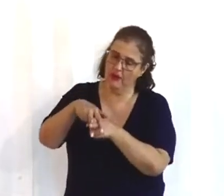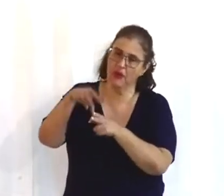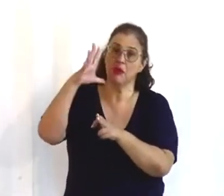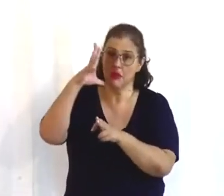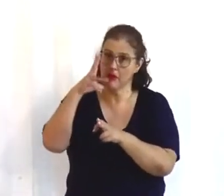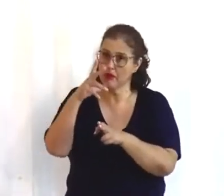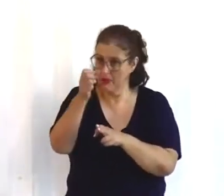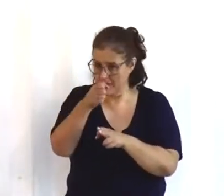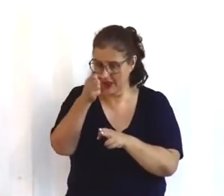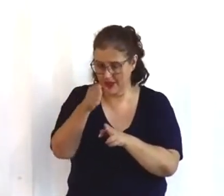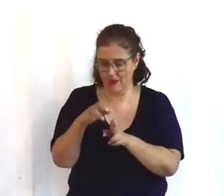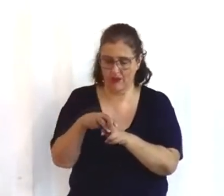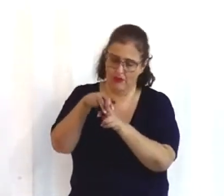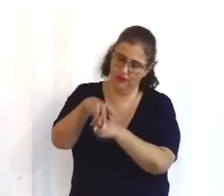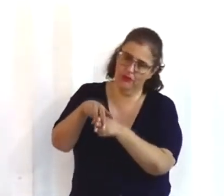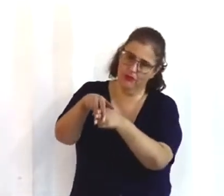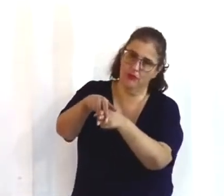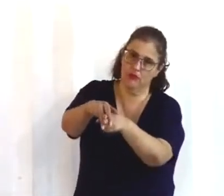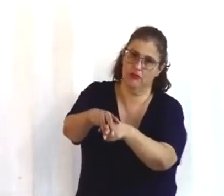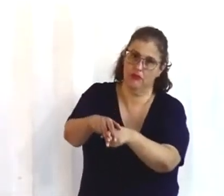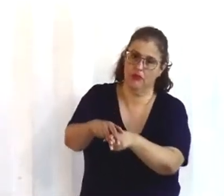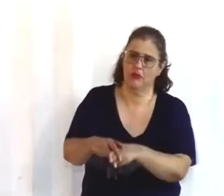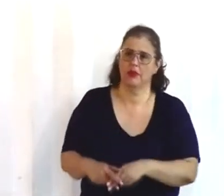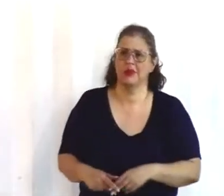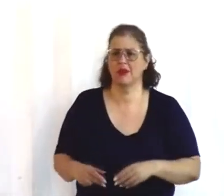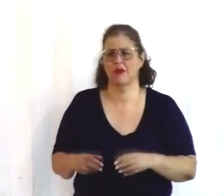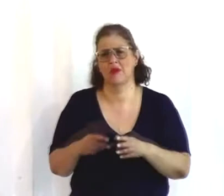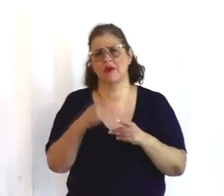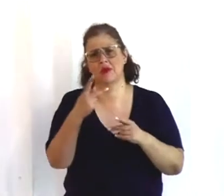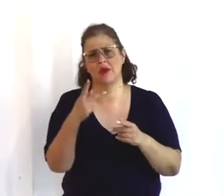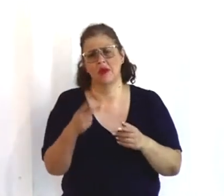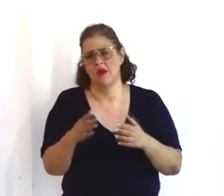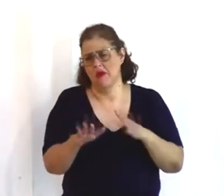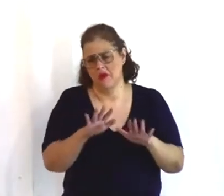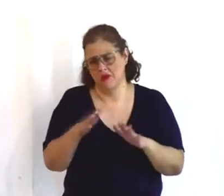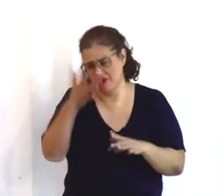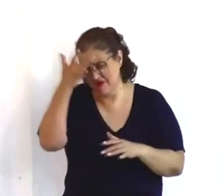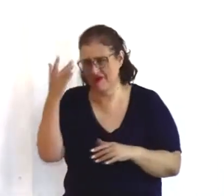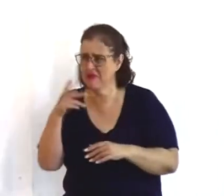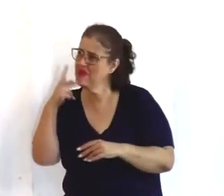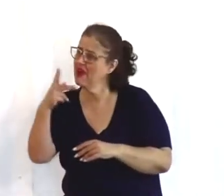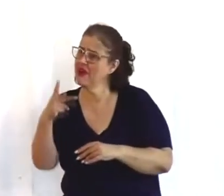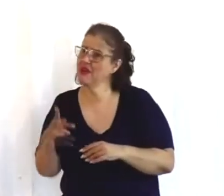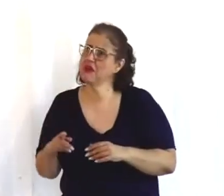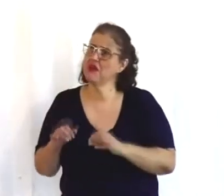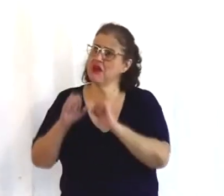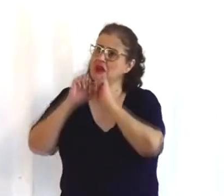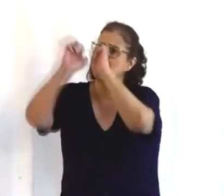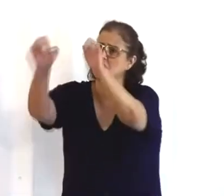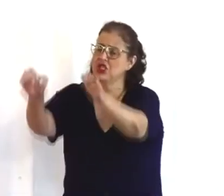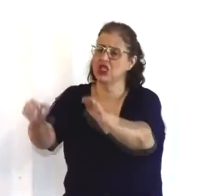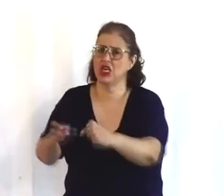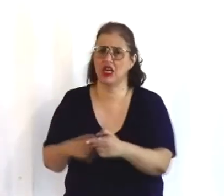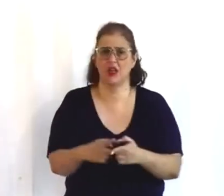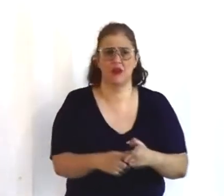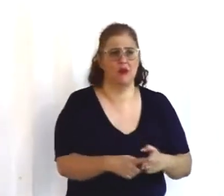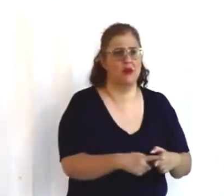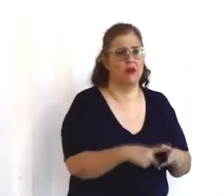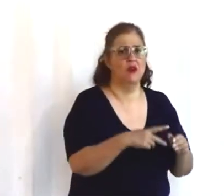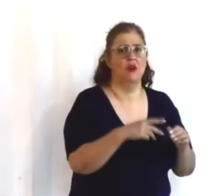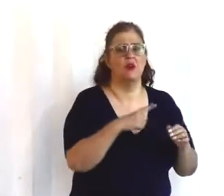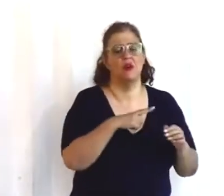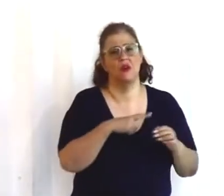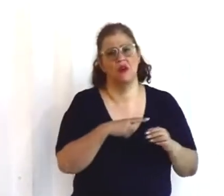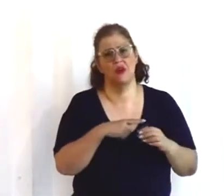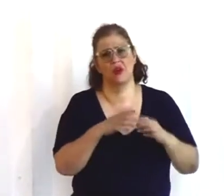a dizer que era o evangelho que está sendo pregado, a igreja pregando. Mas aqueles que também trabalham com a ideia de que